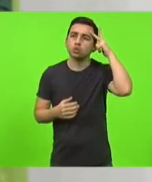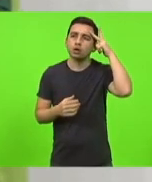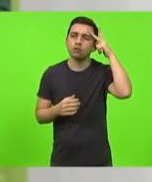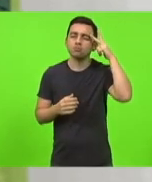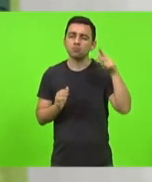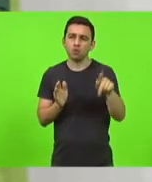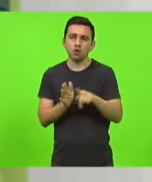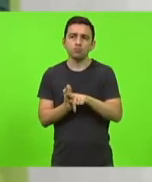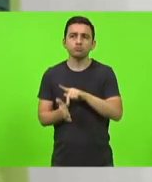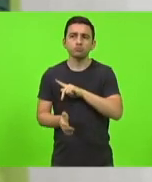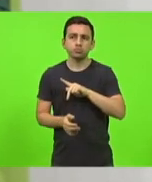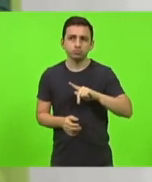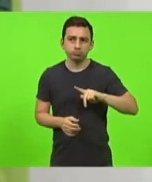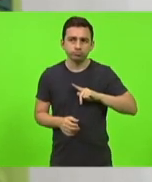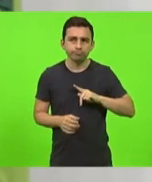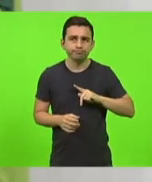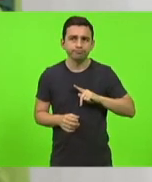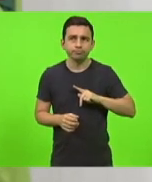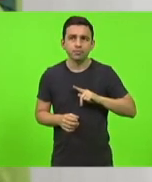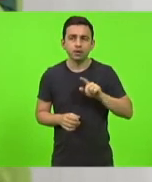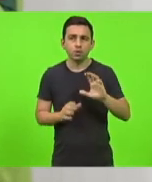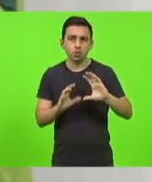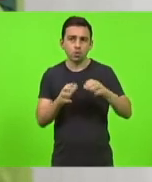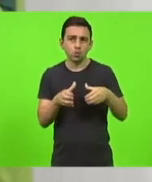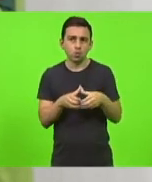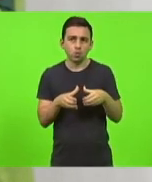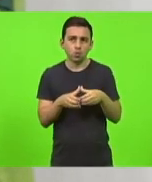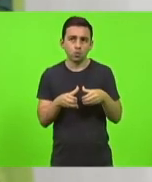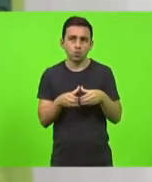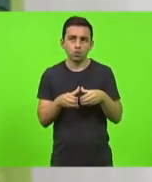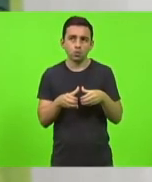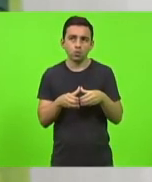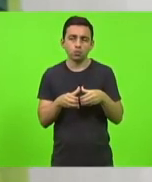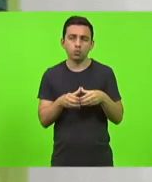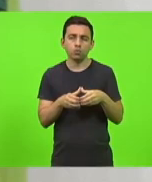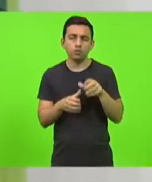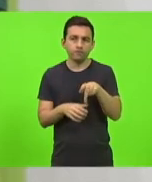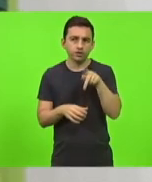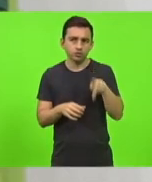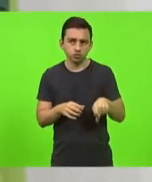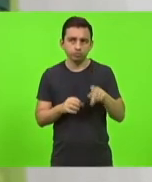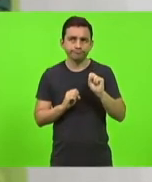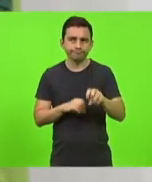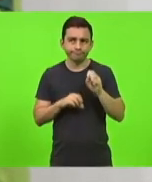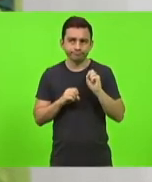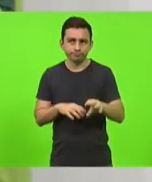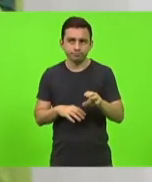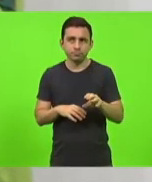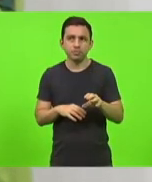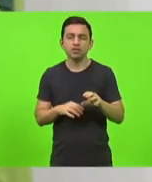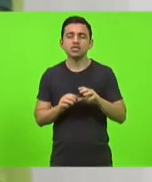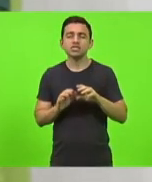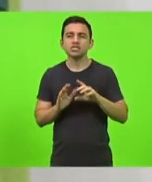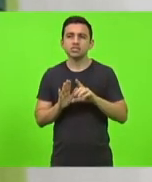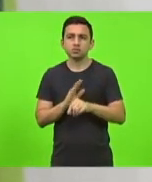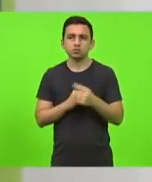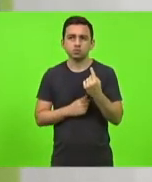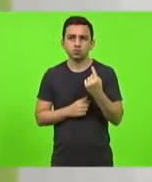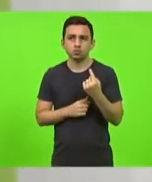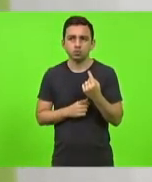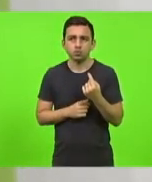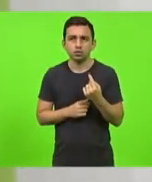público estadual. Grupo ocupacional de docência, professor, inciso 1 do artigo 2º,